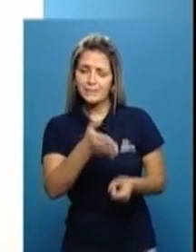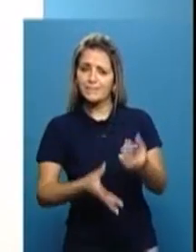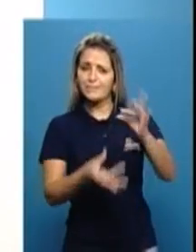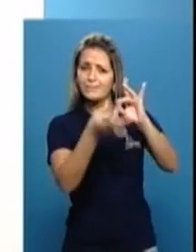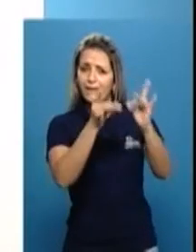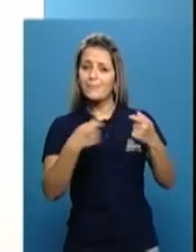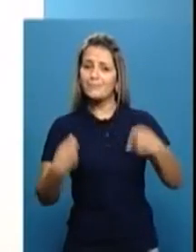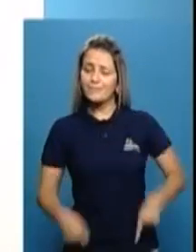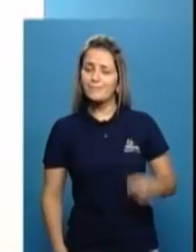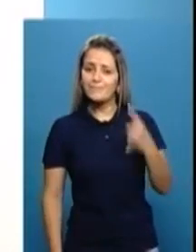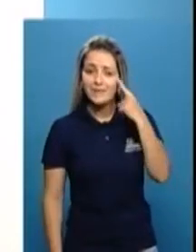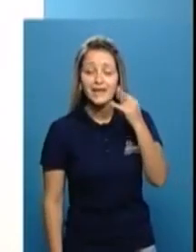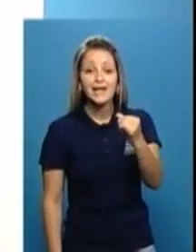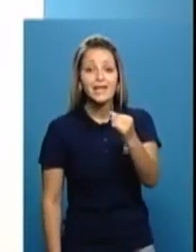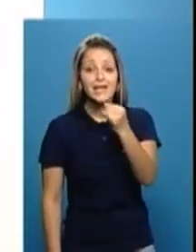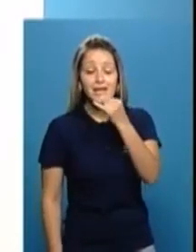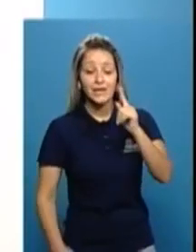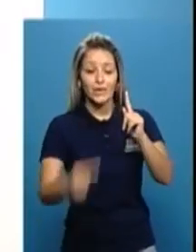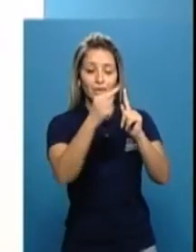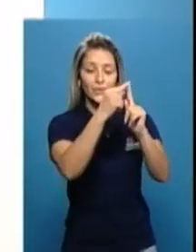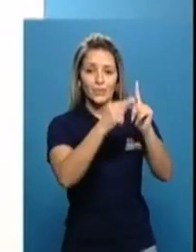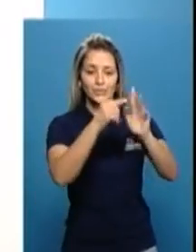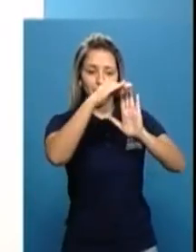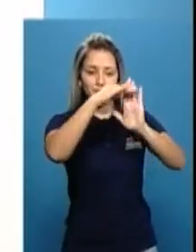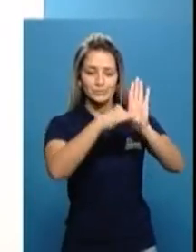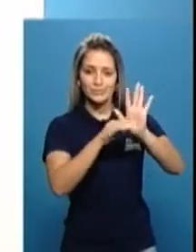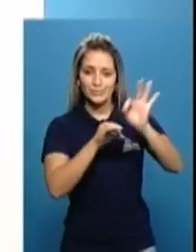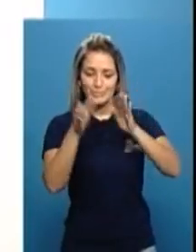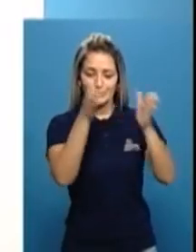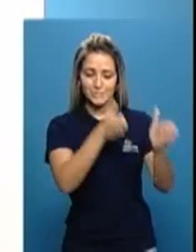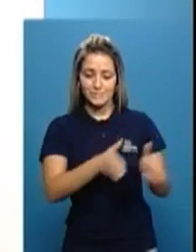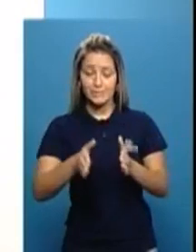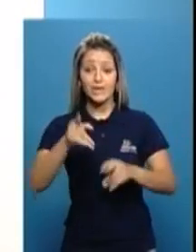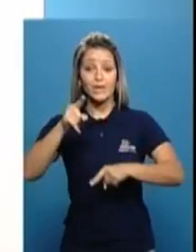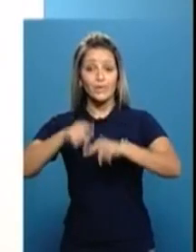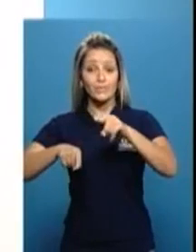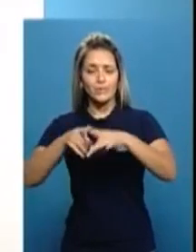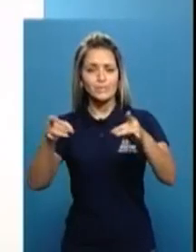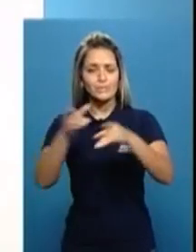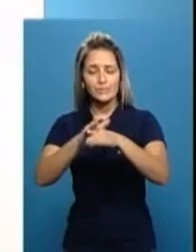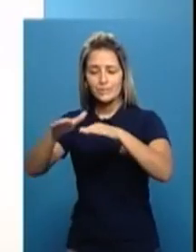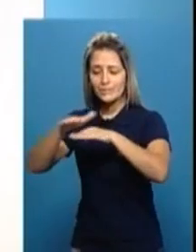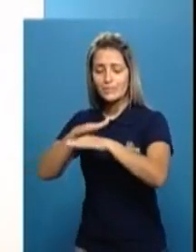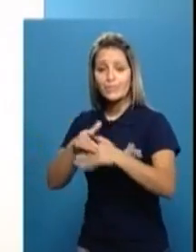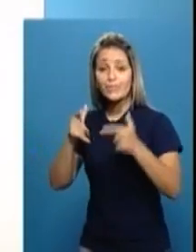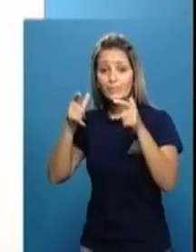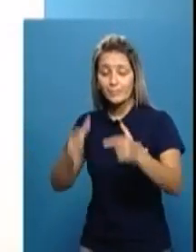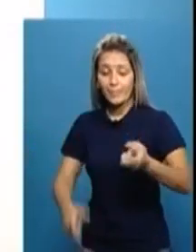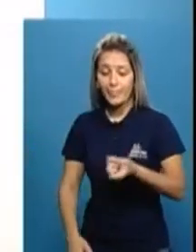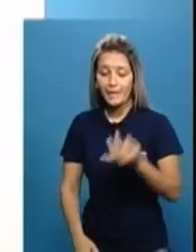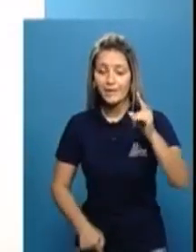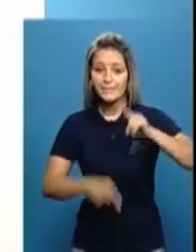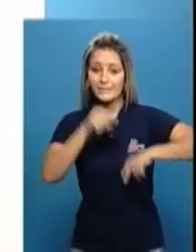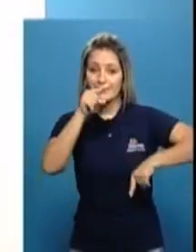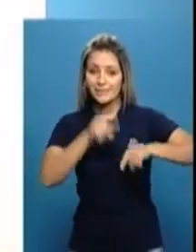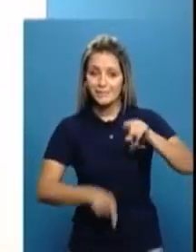pensados, entre eles o tipo de sistema produtivo, os estoques, a quantidade a ser produzida, a